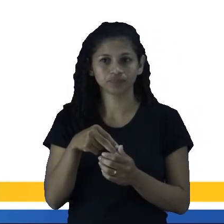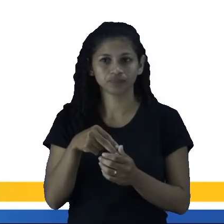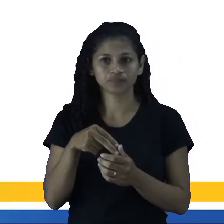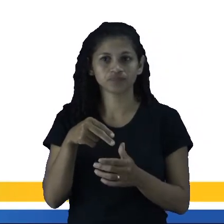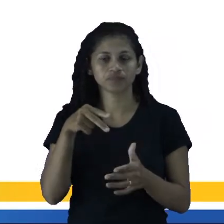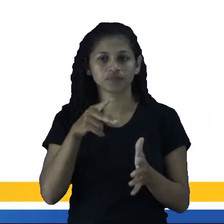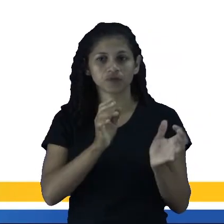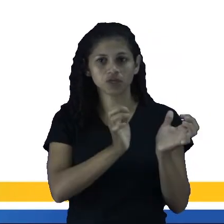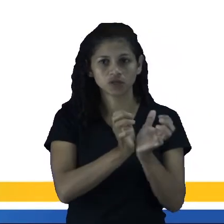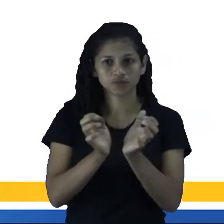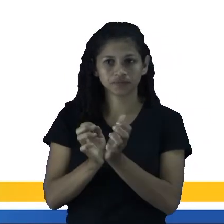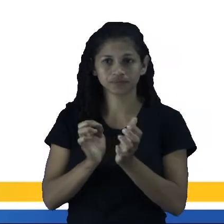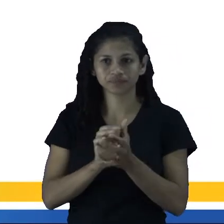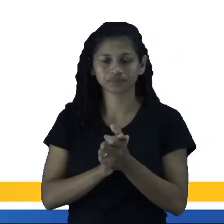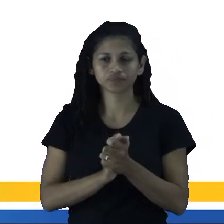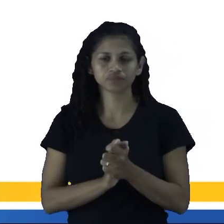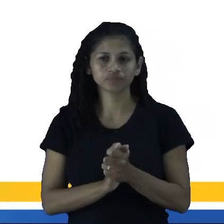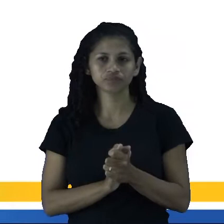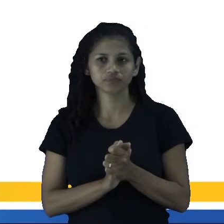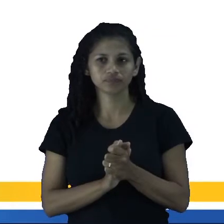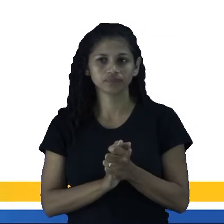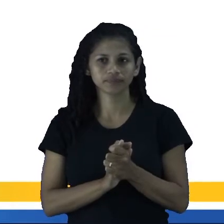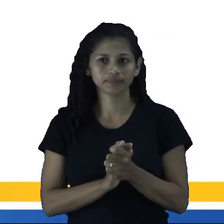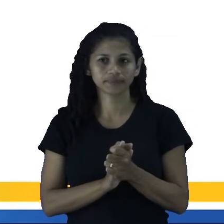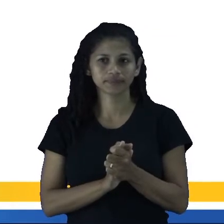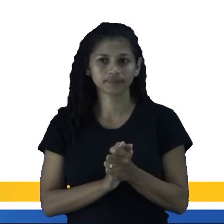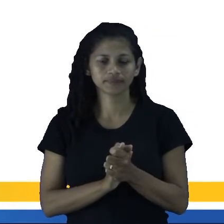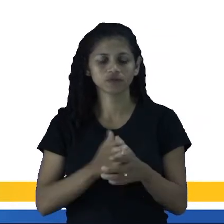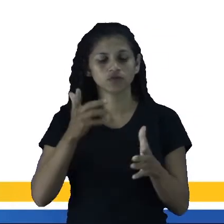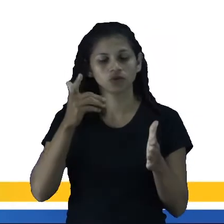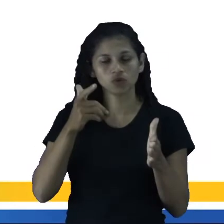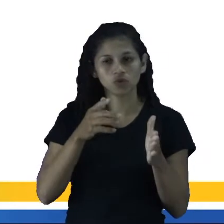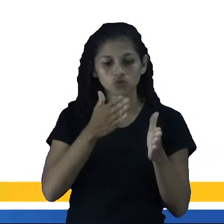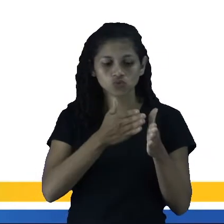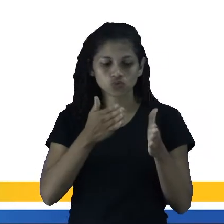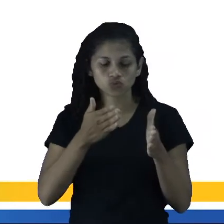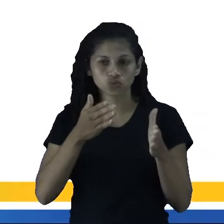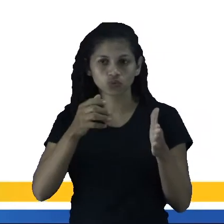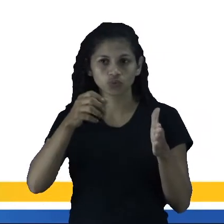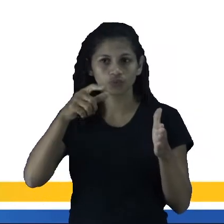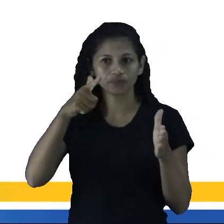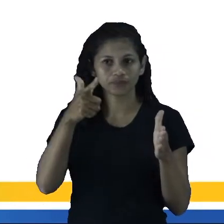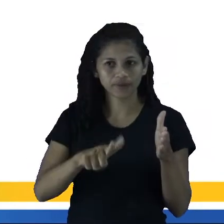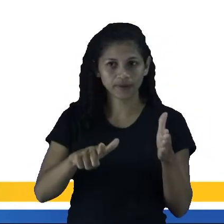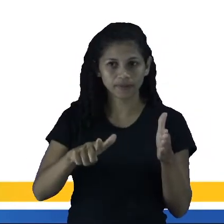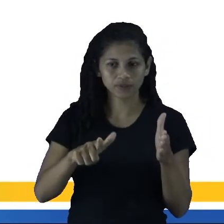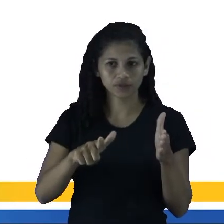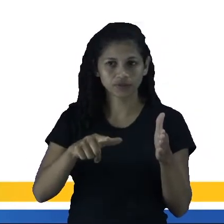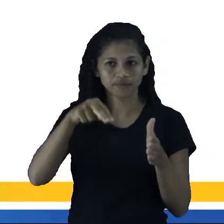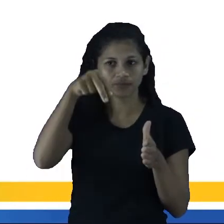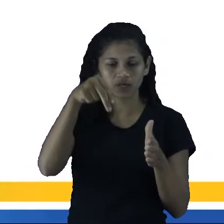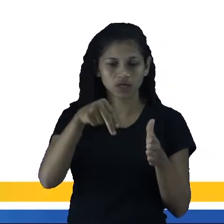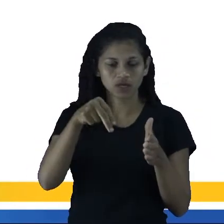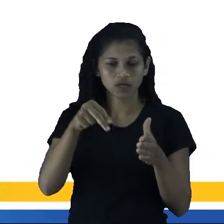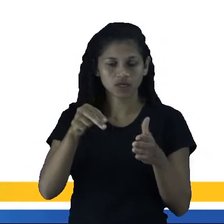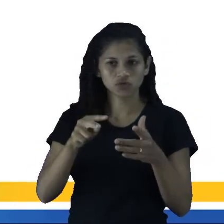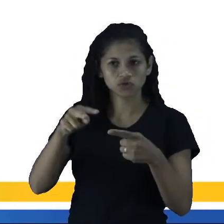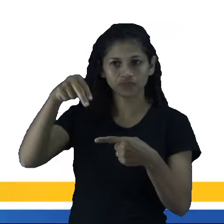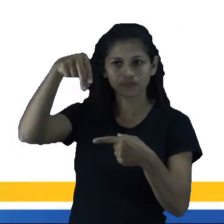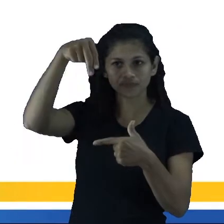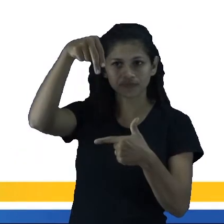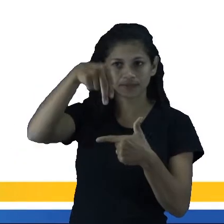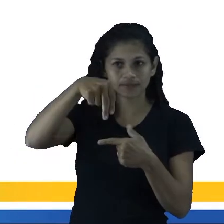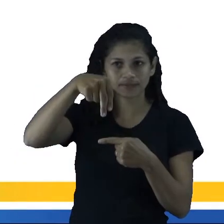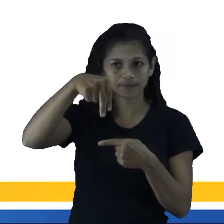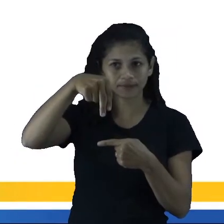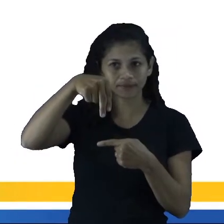N elementos. Aqui são os elementos que vão se repetir, onde esse N vai ficar em cima em forma de